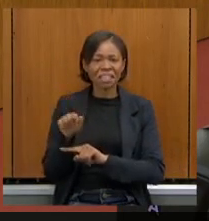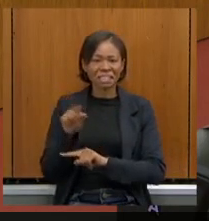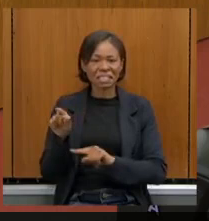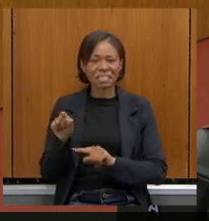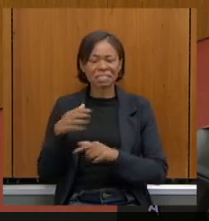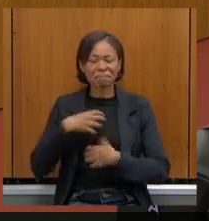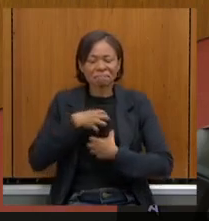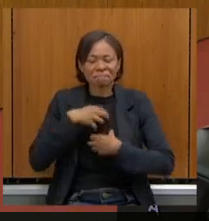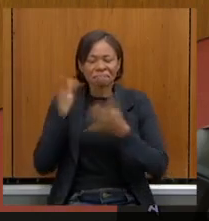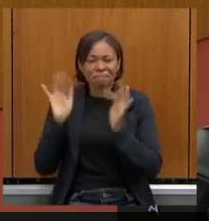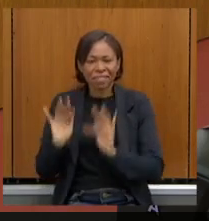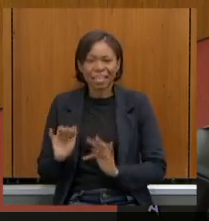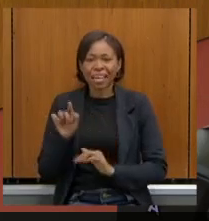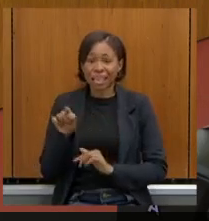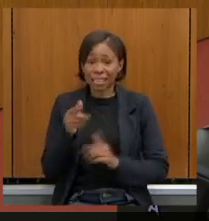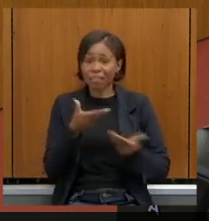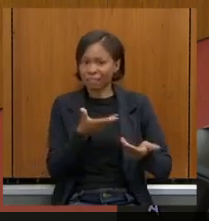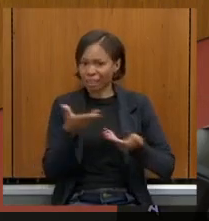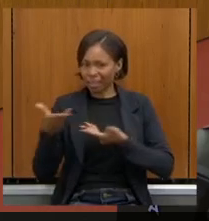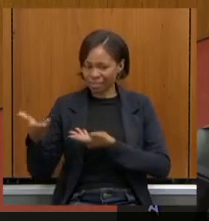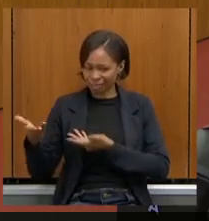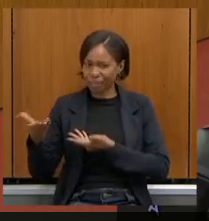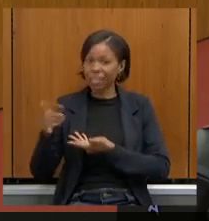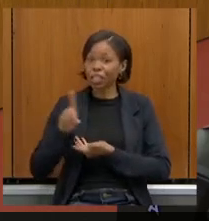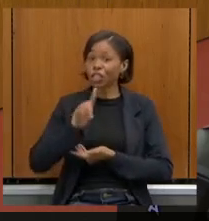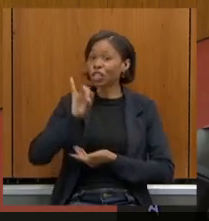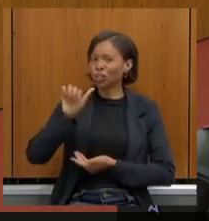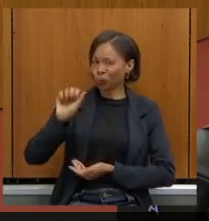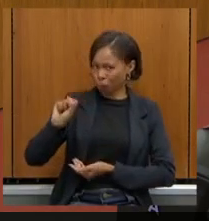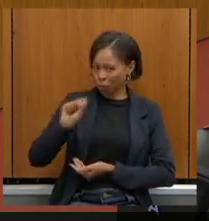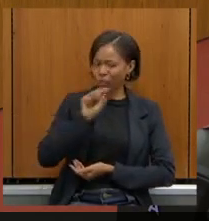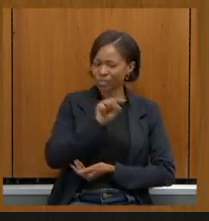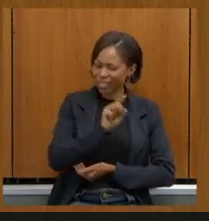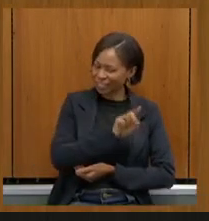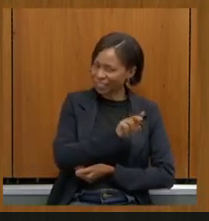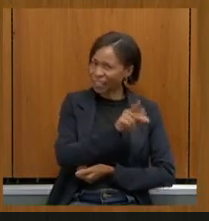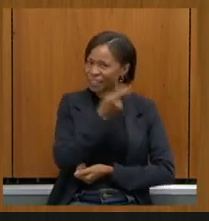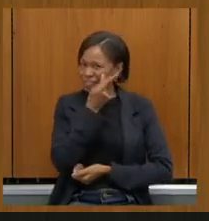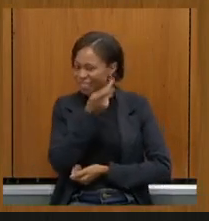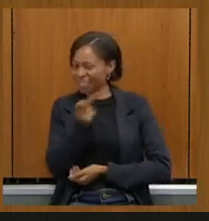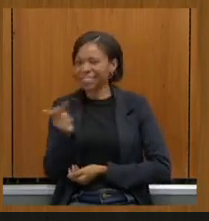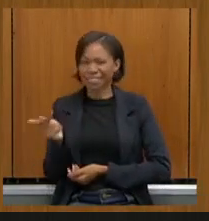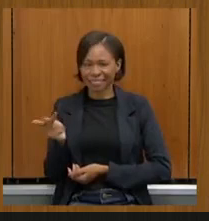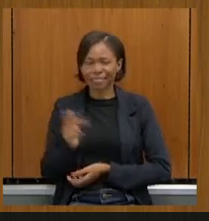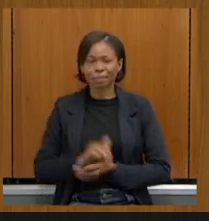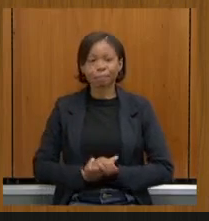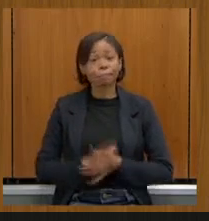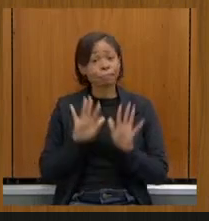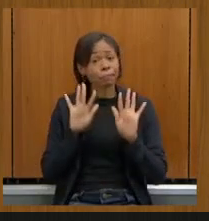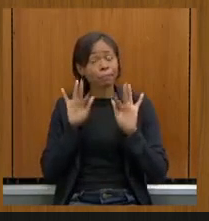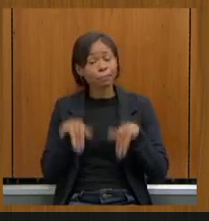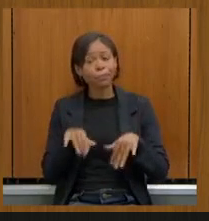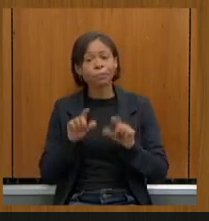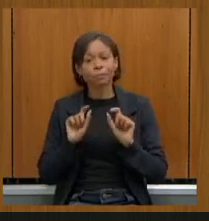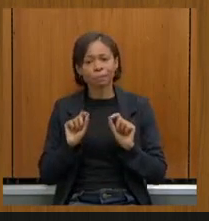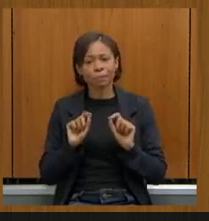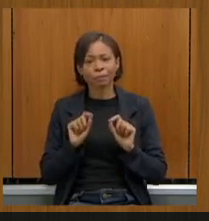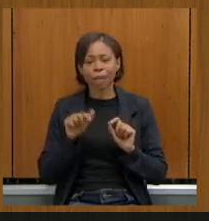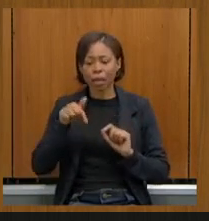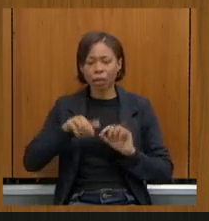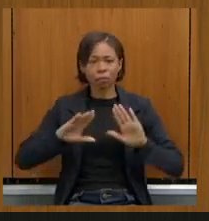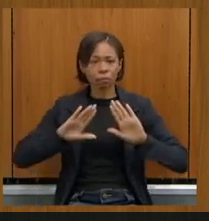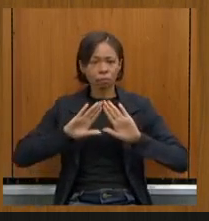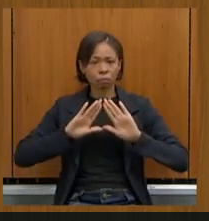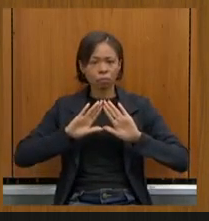na visita lá no dia 8. E, por fim, Leandras, eu quero te dizer que nós estamos de portas